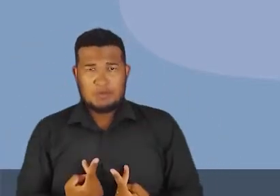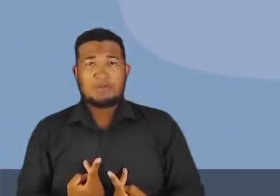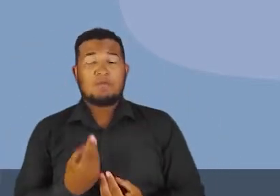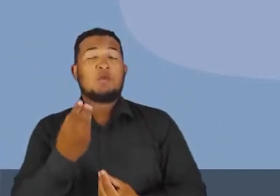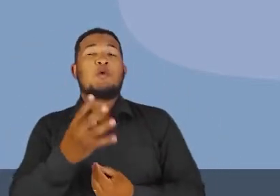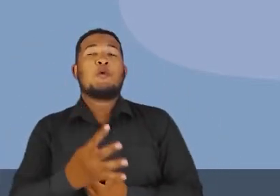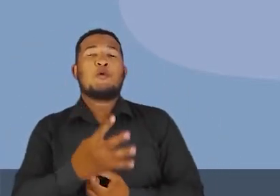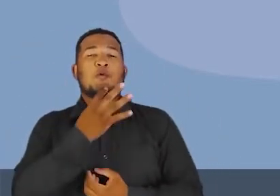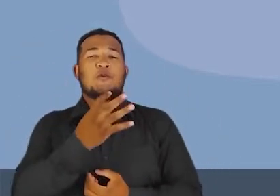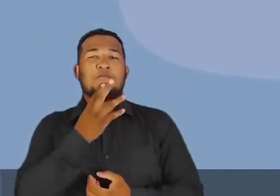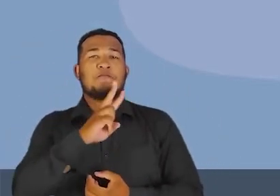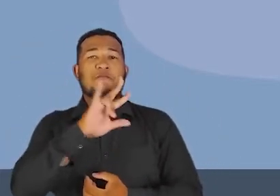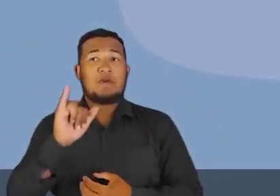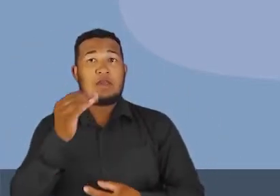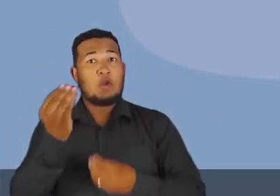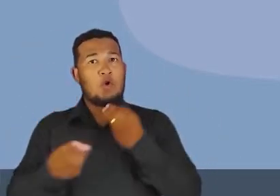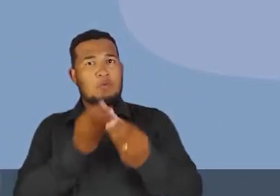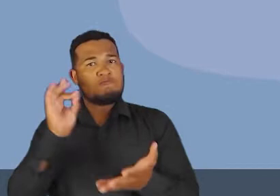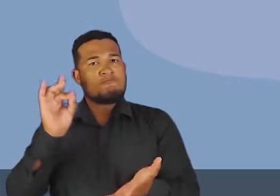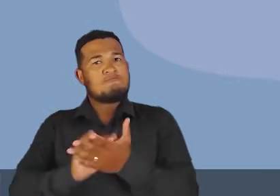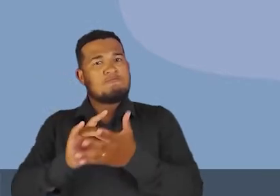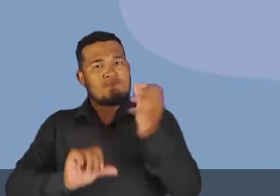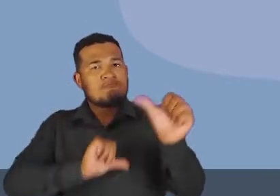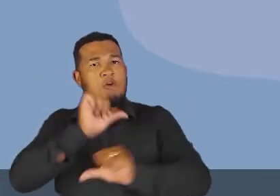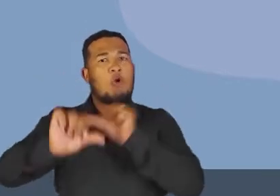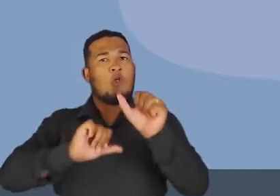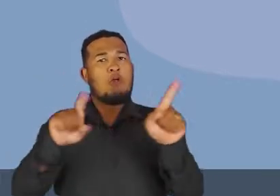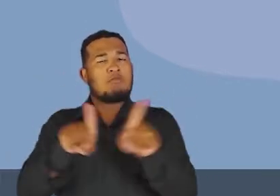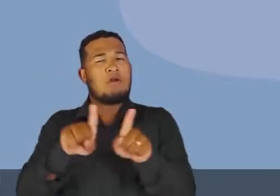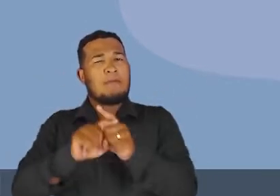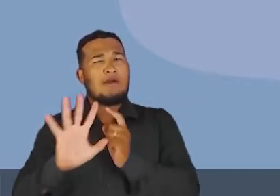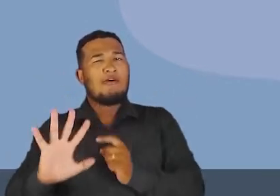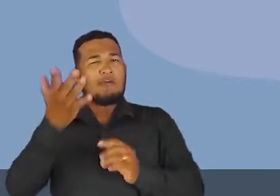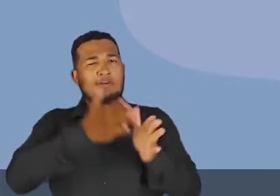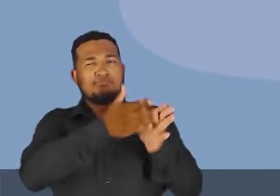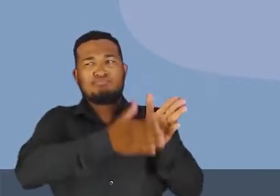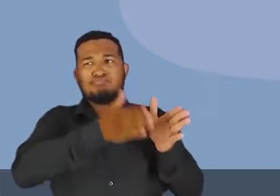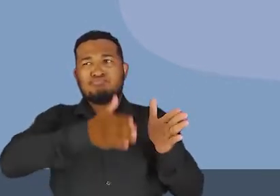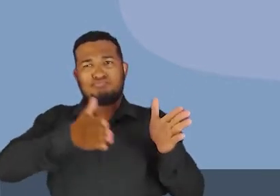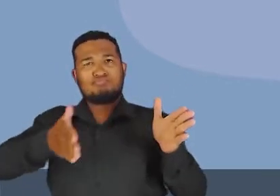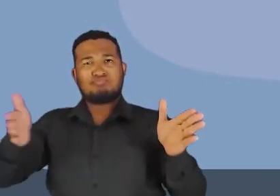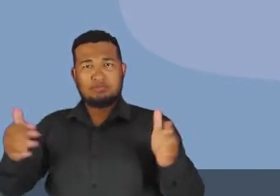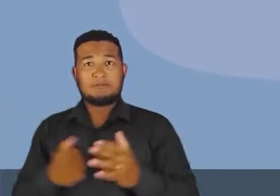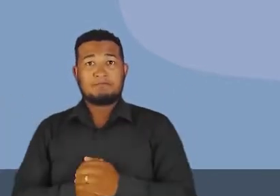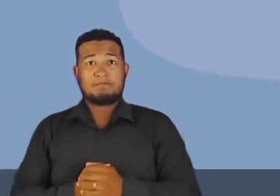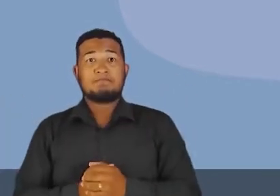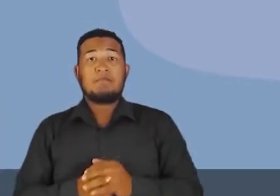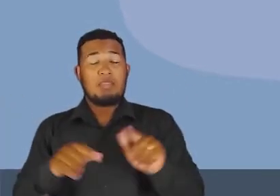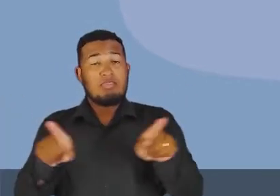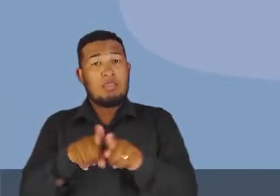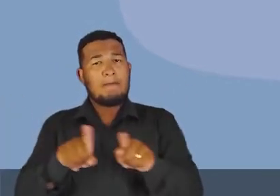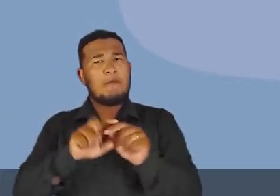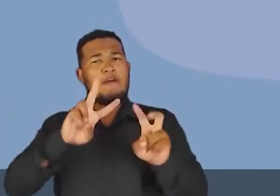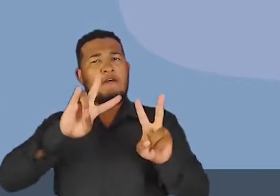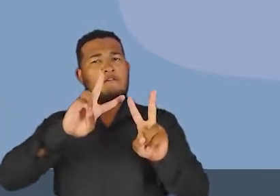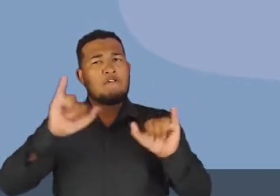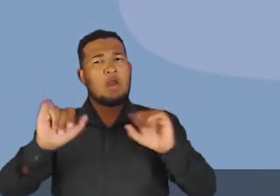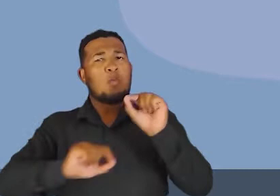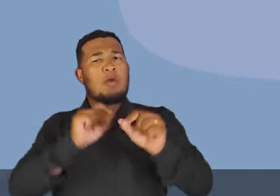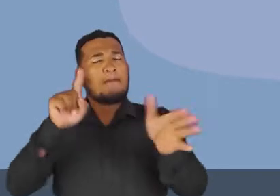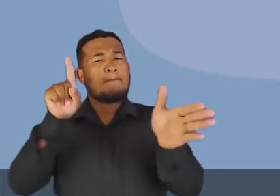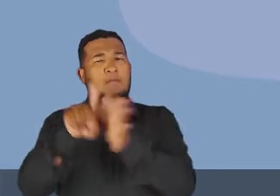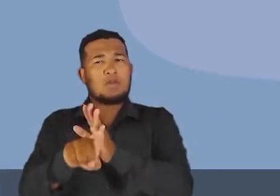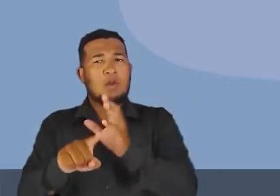que isso mudou e aconteceu ao longo do tempo. A gente vai se perguntar aqui qual que é a importância dessa